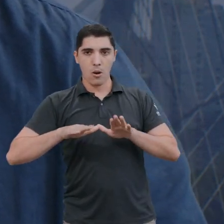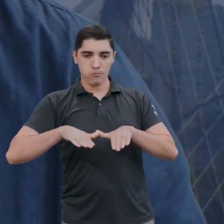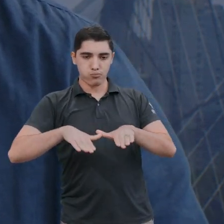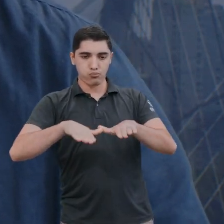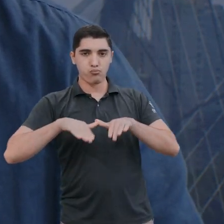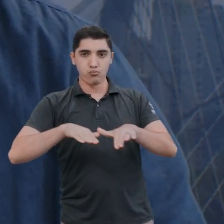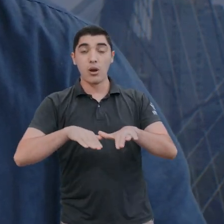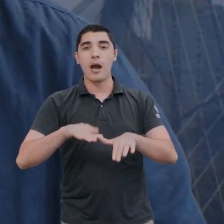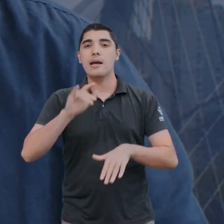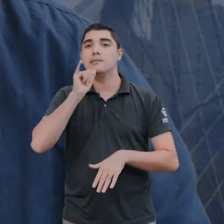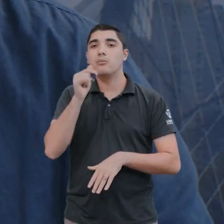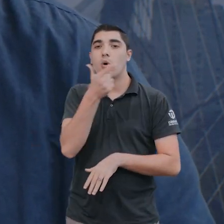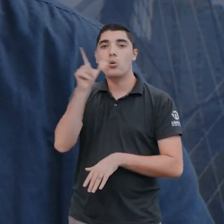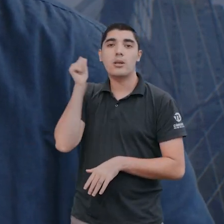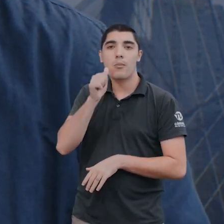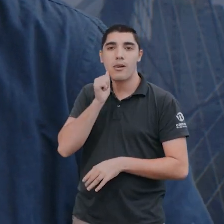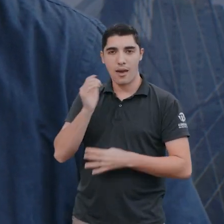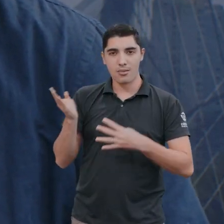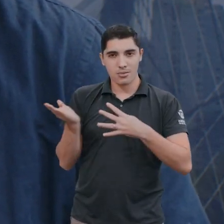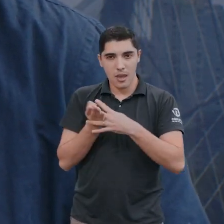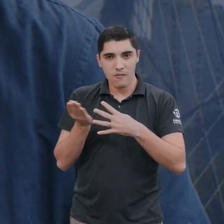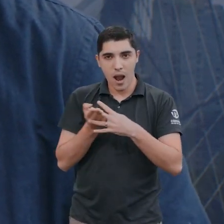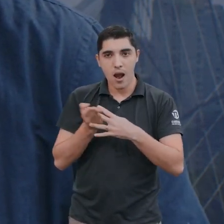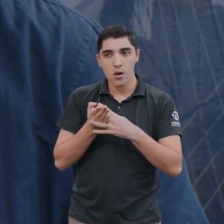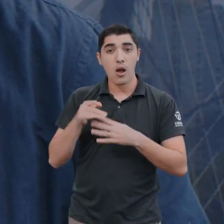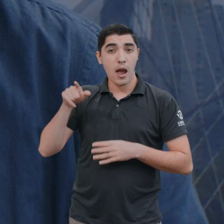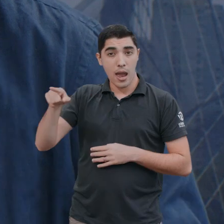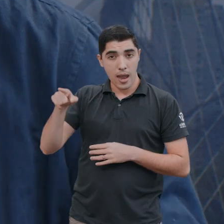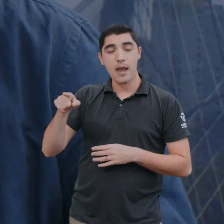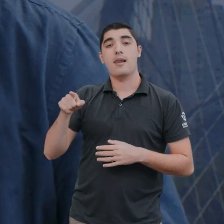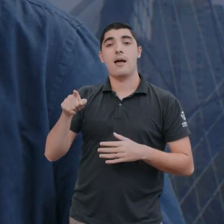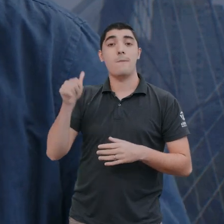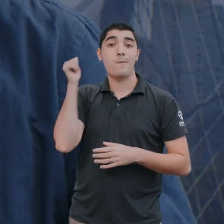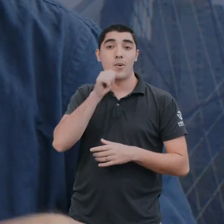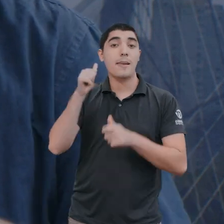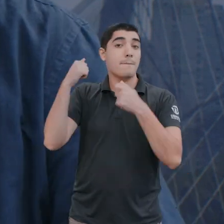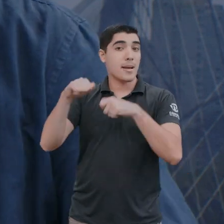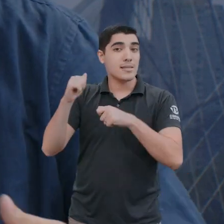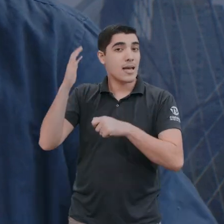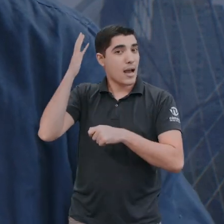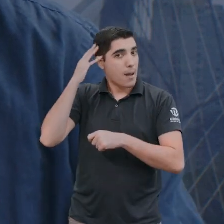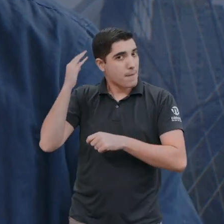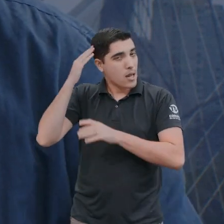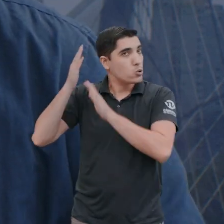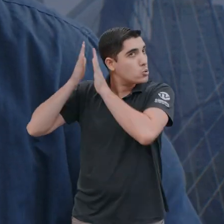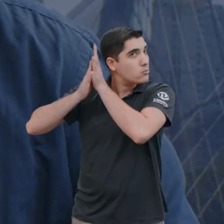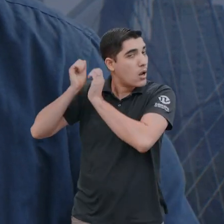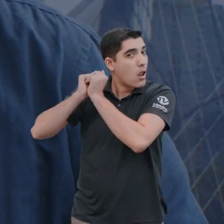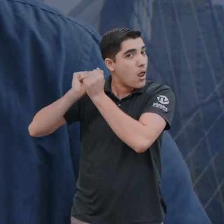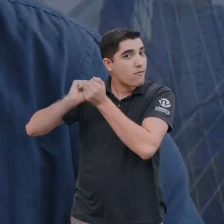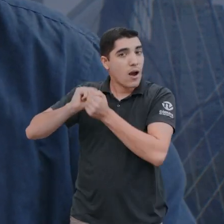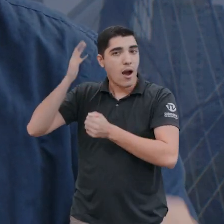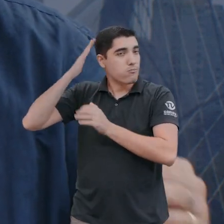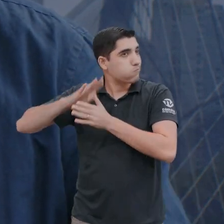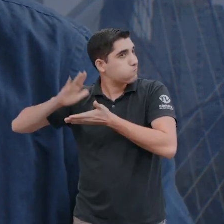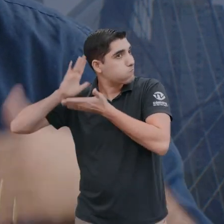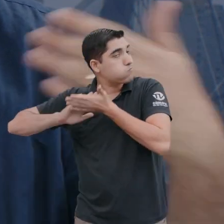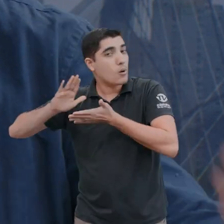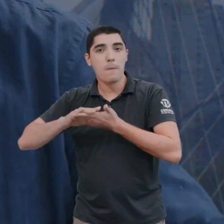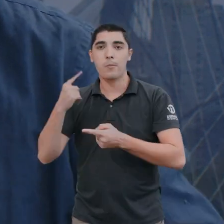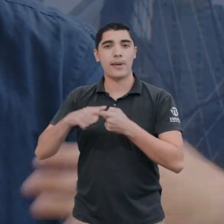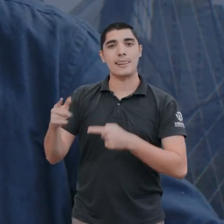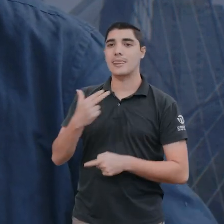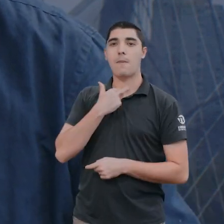que intervalos para as mulheres lavarem a cabeça, porque elas não podiam tomar banho, elas não conseguiam tomar banho e elas